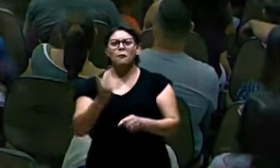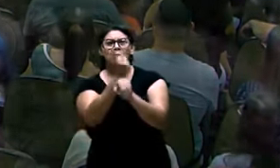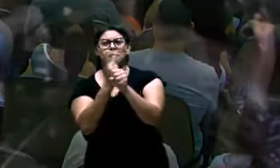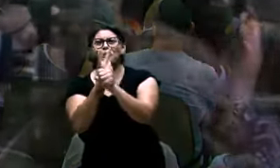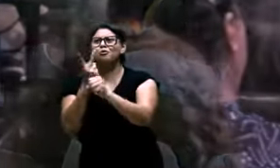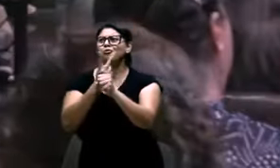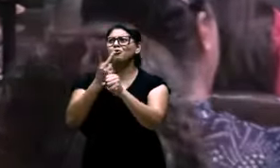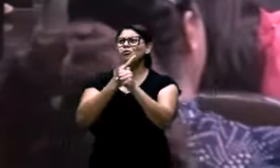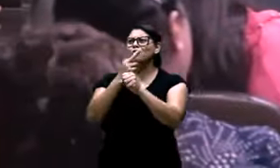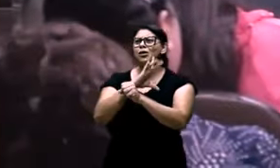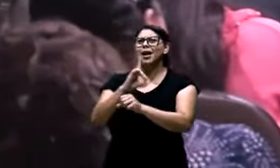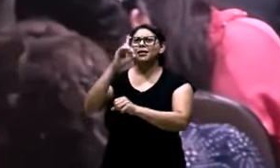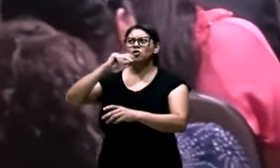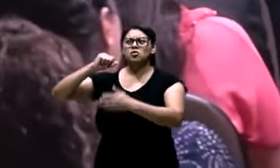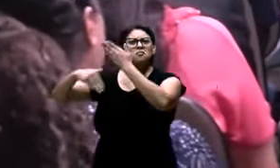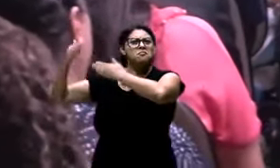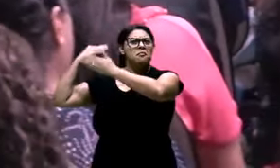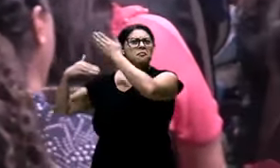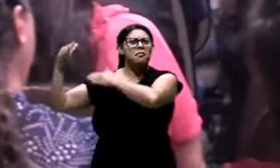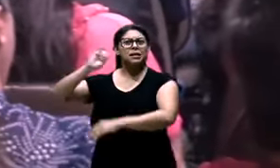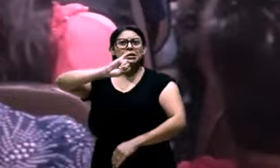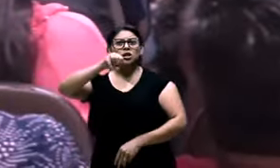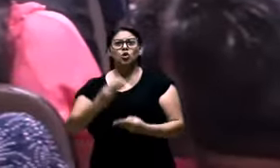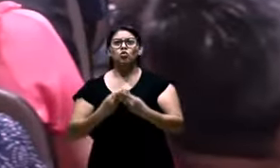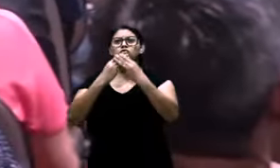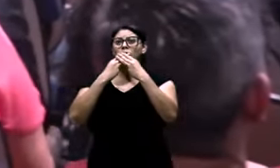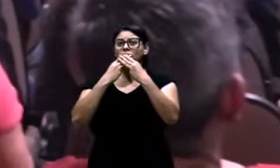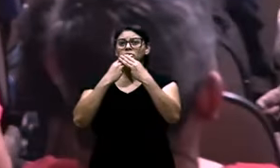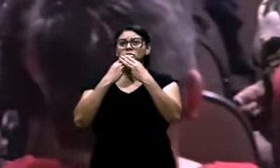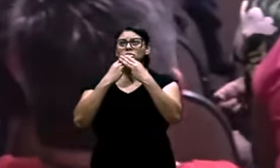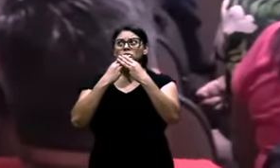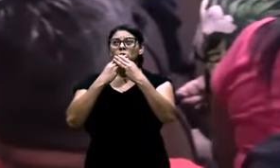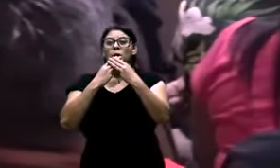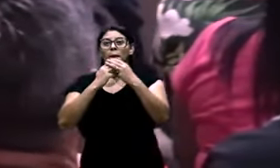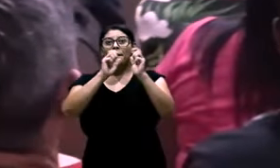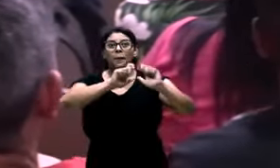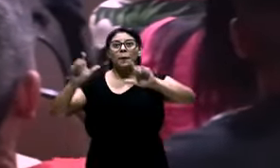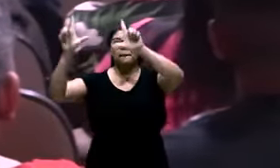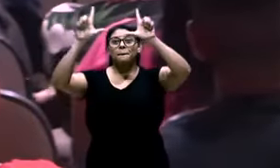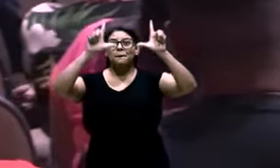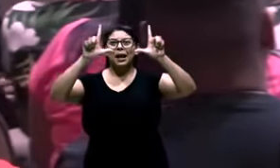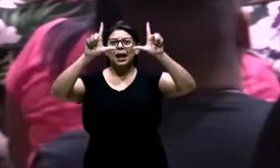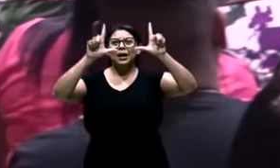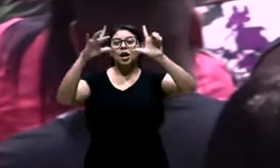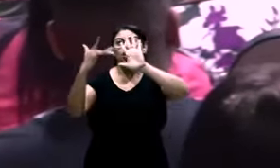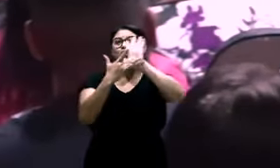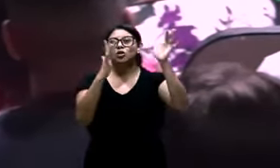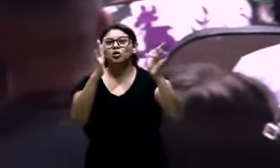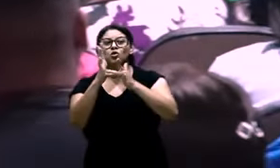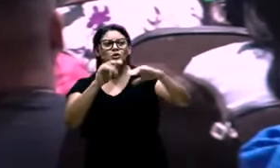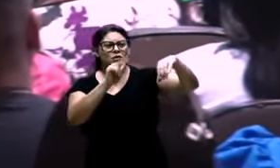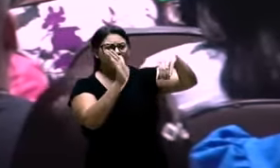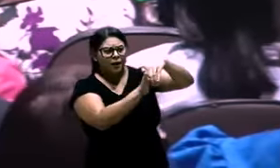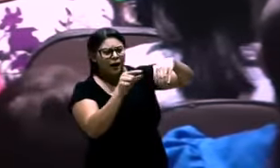lá no templo dos judeus, há uma placa: ele não está mais aqui há 400 anos, agora tem um novo endereço.